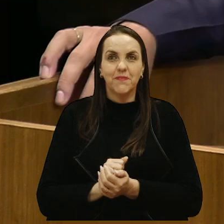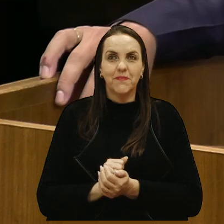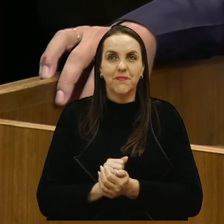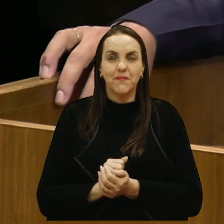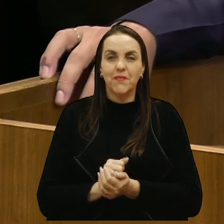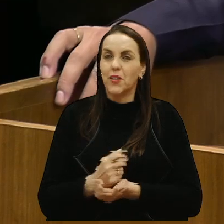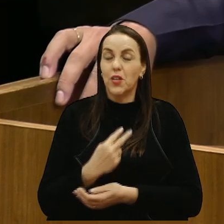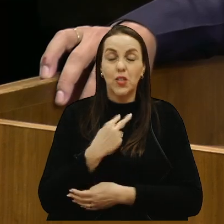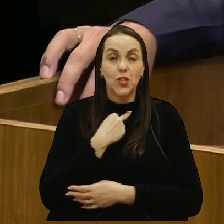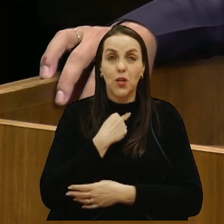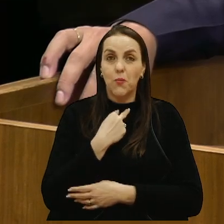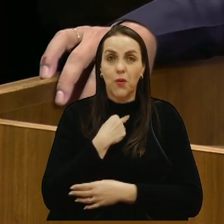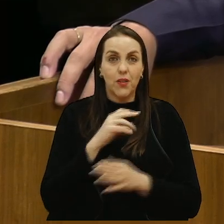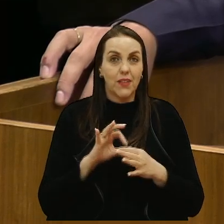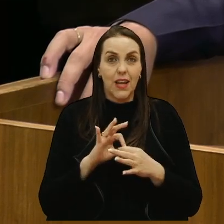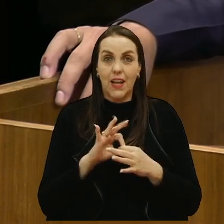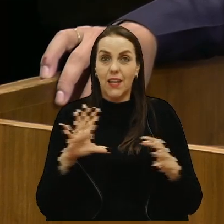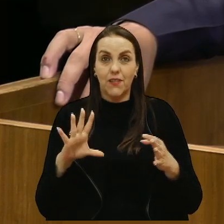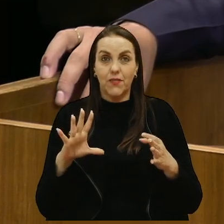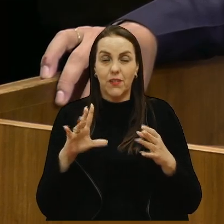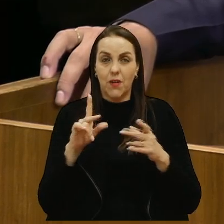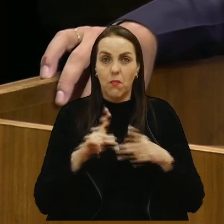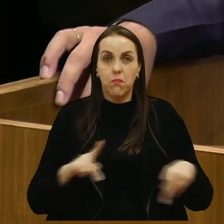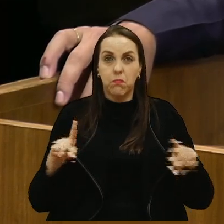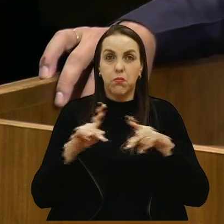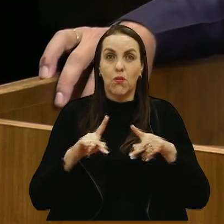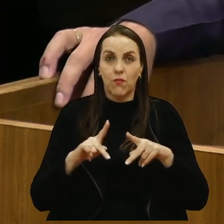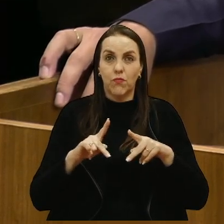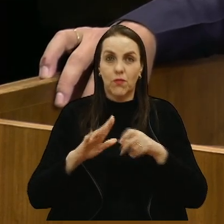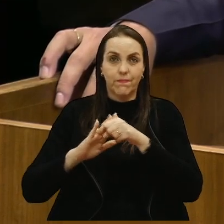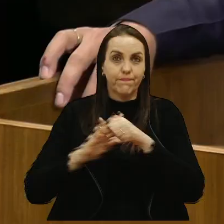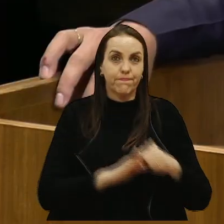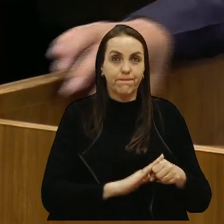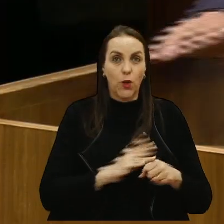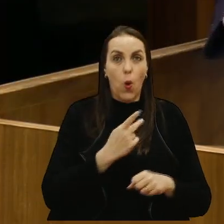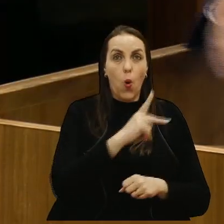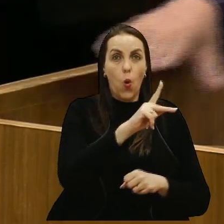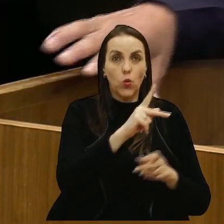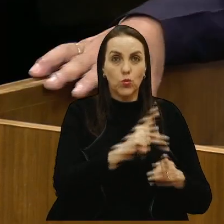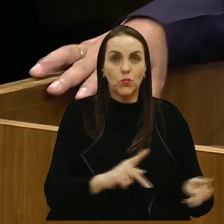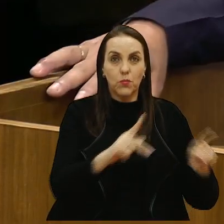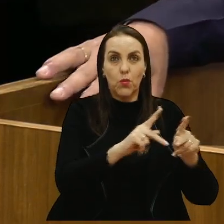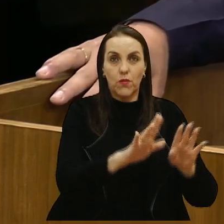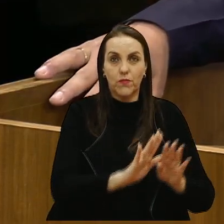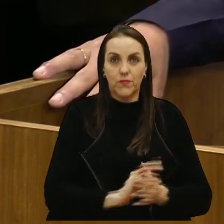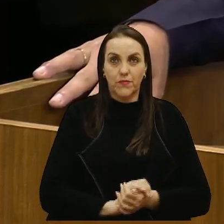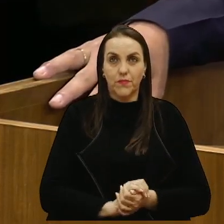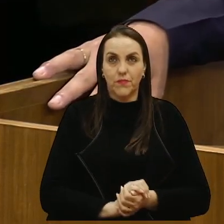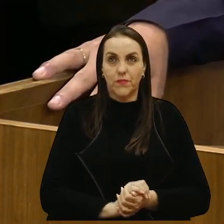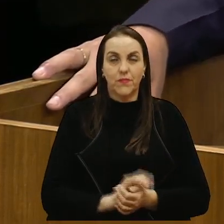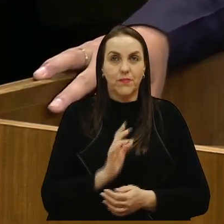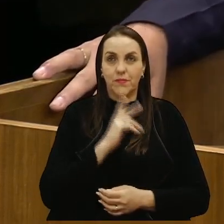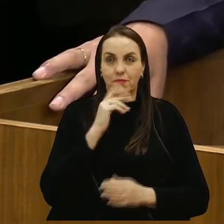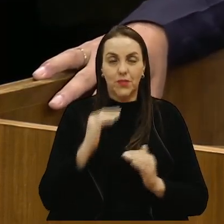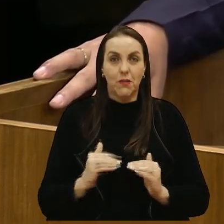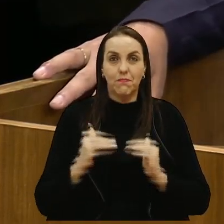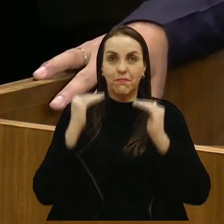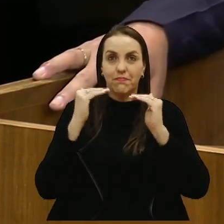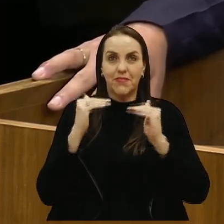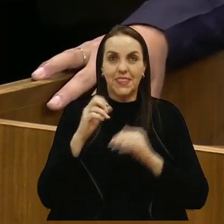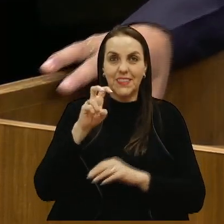Não pode ser livre um povo que oprime outros povos. Tá, doutor? Espero que não fique dentro das top 5 que o senhor citou